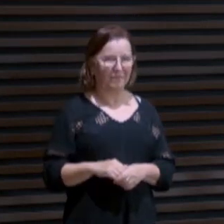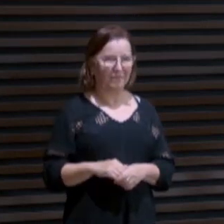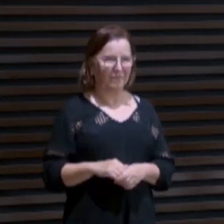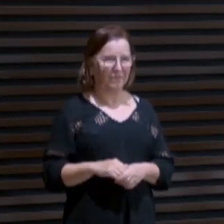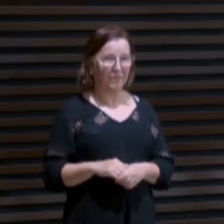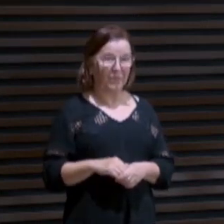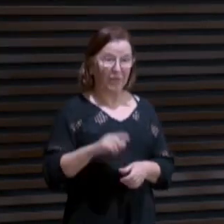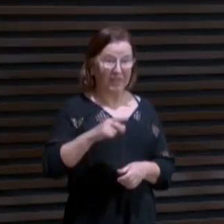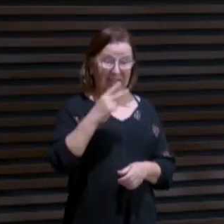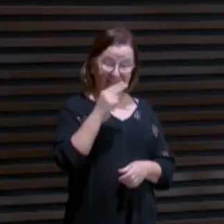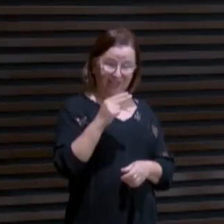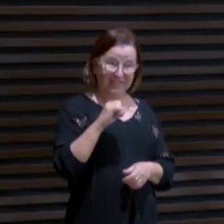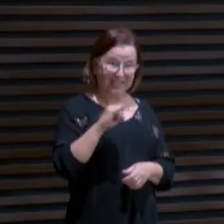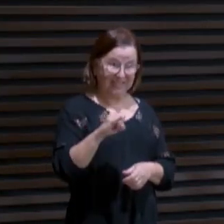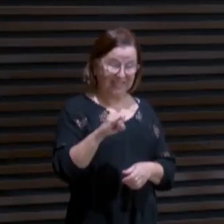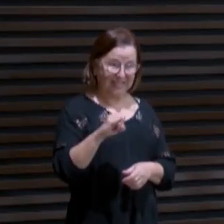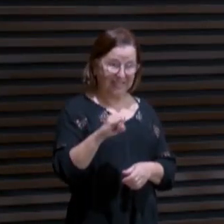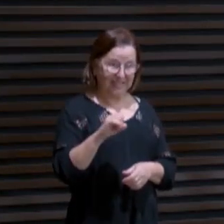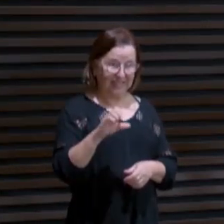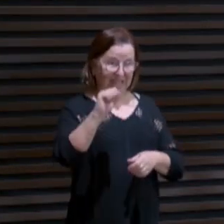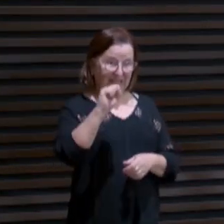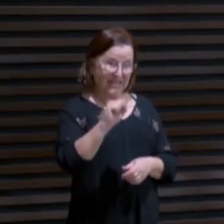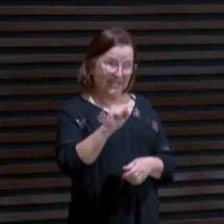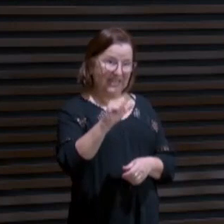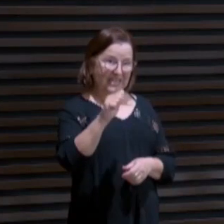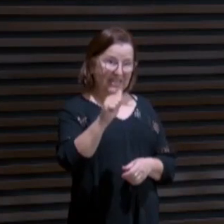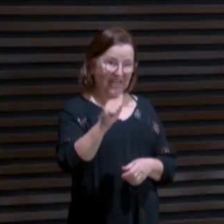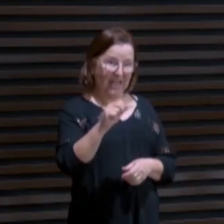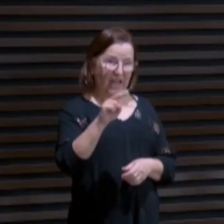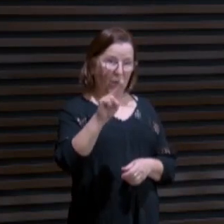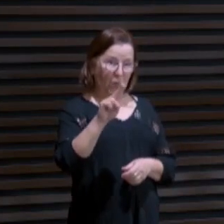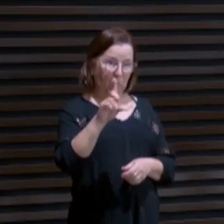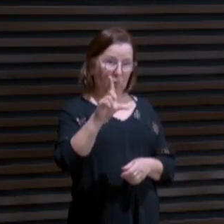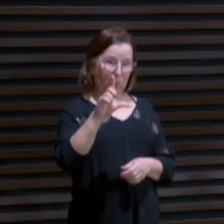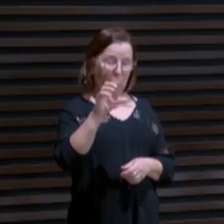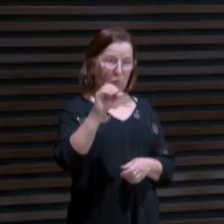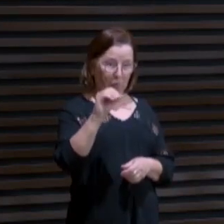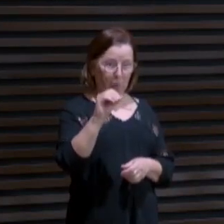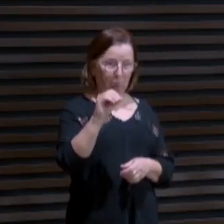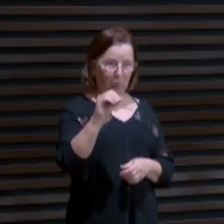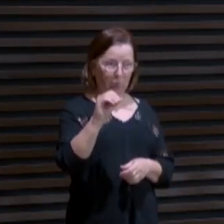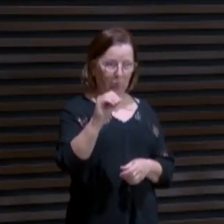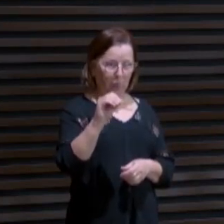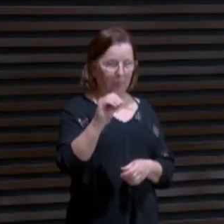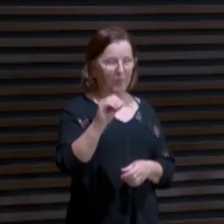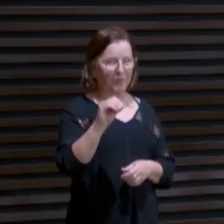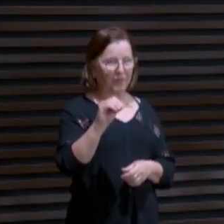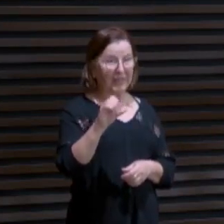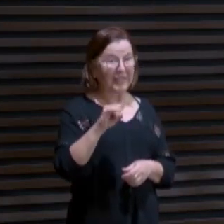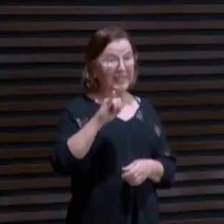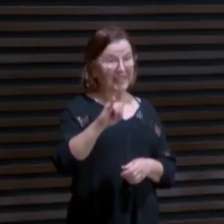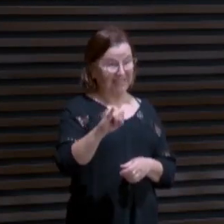Você acha que se Saulo era um homem digno, era um homem religioso, era um homem... Se ele não tivesse